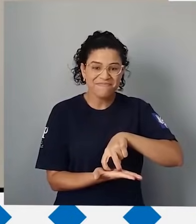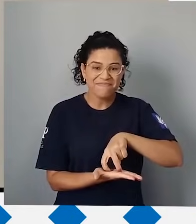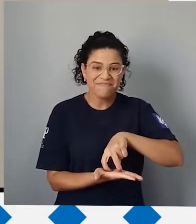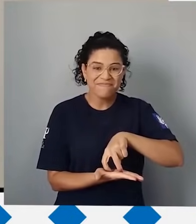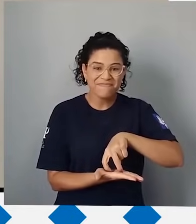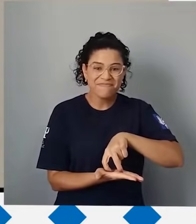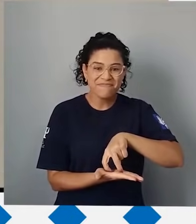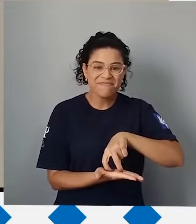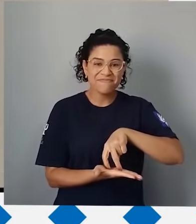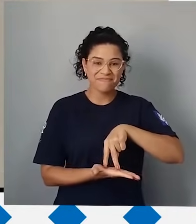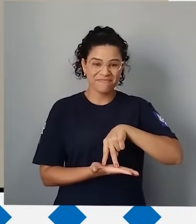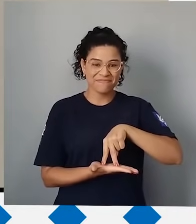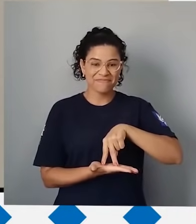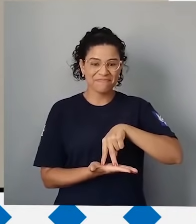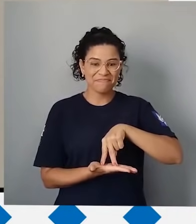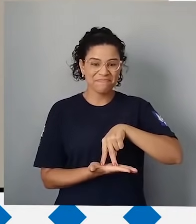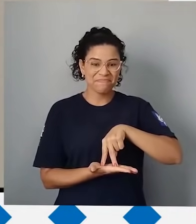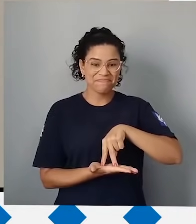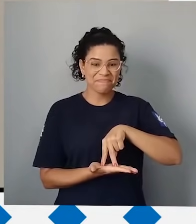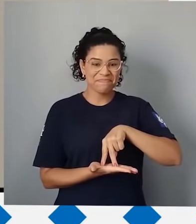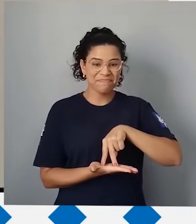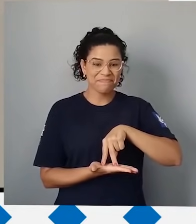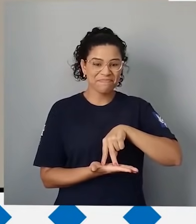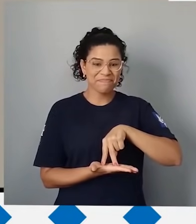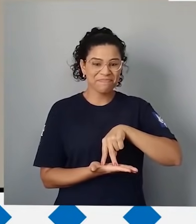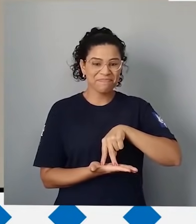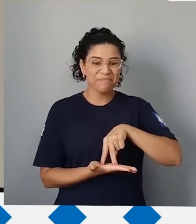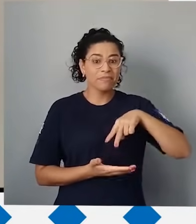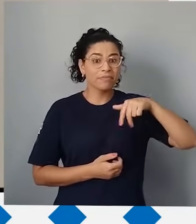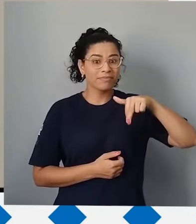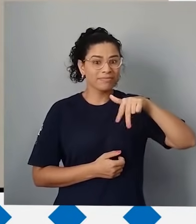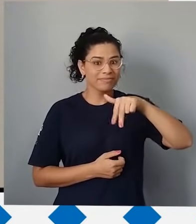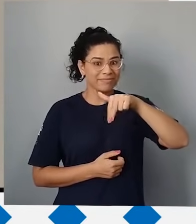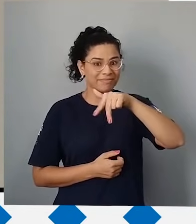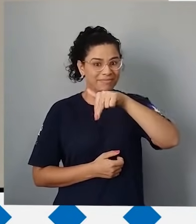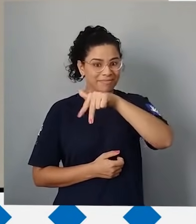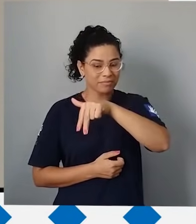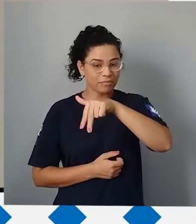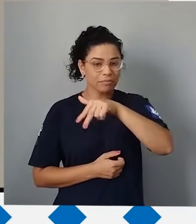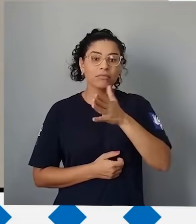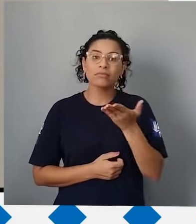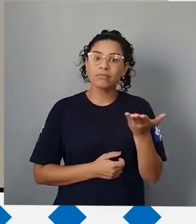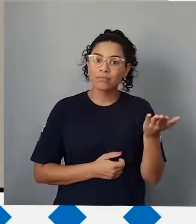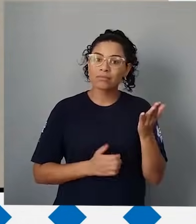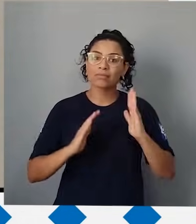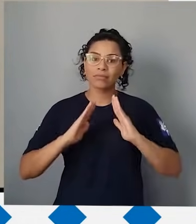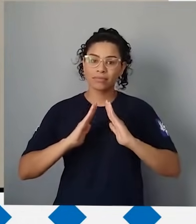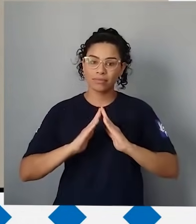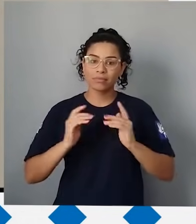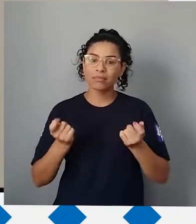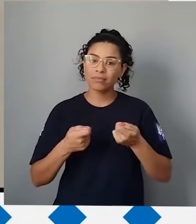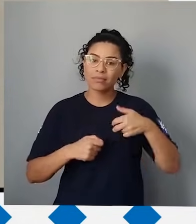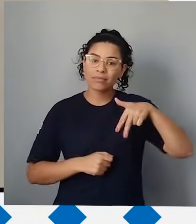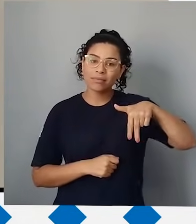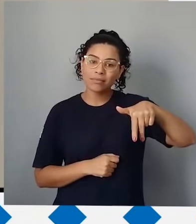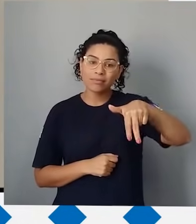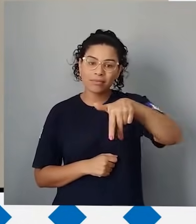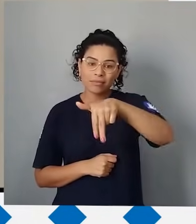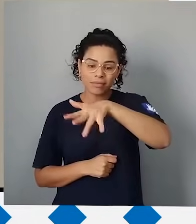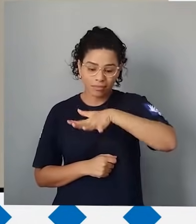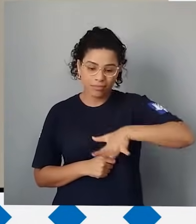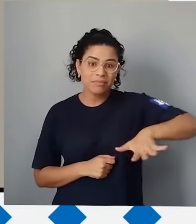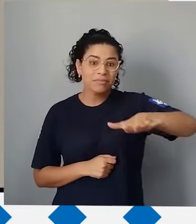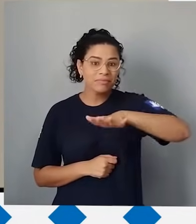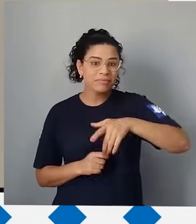uma baixadinha. Tembea, você anda. Aí na sua casa, você pode andar, explorar